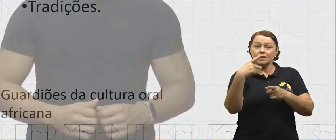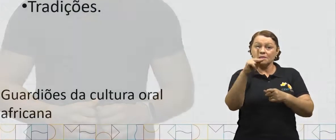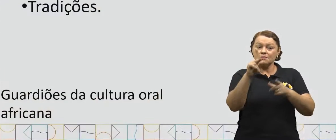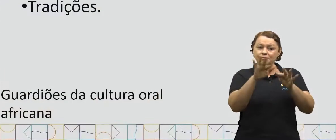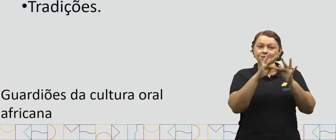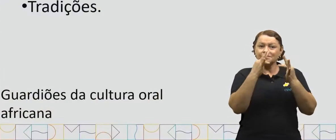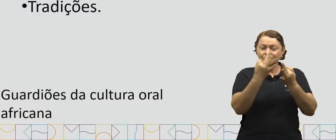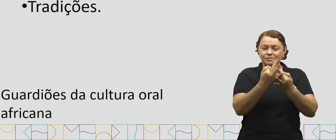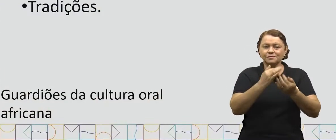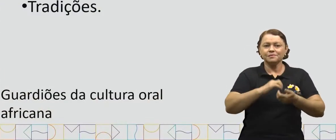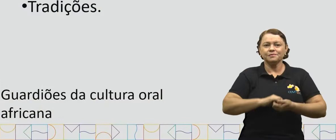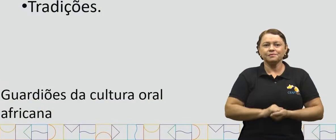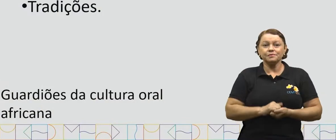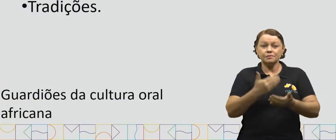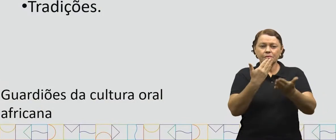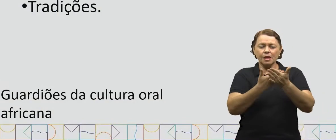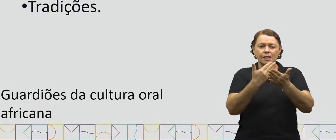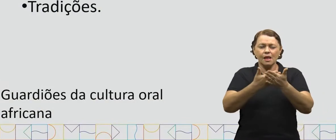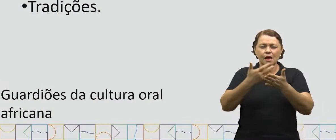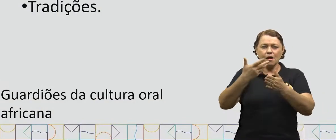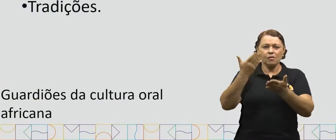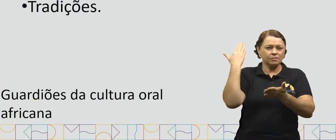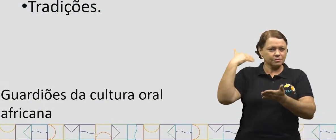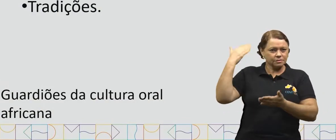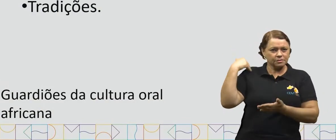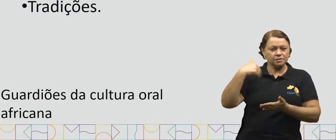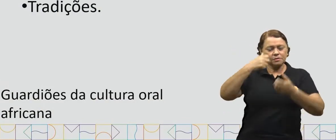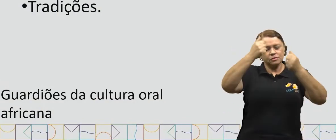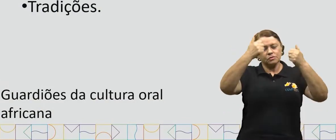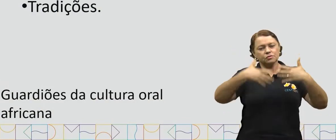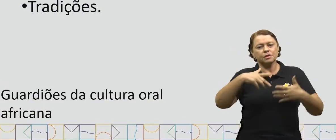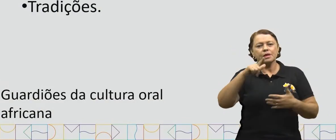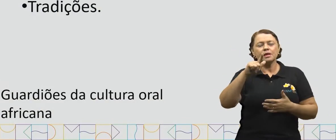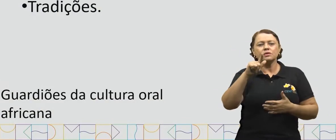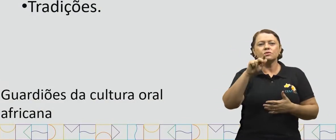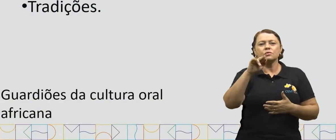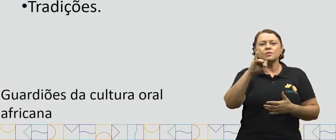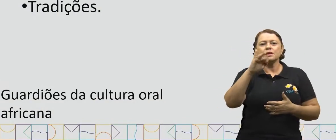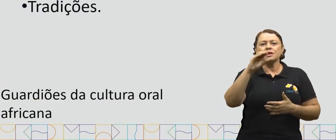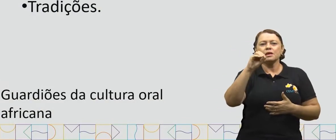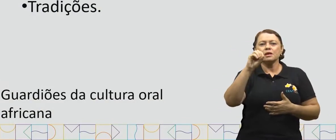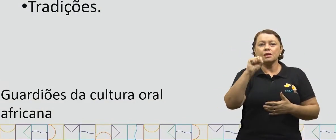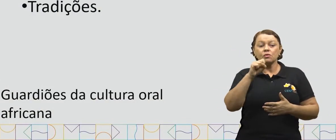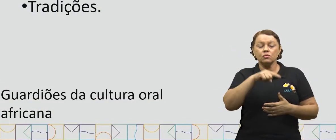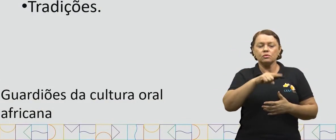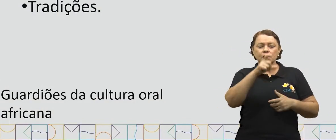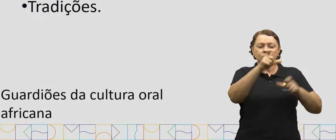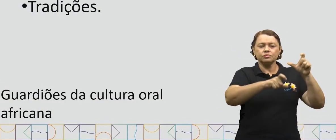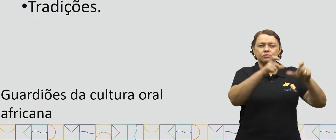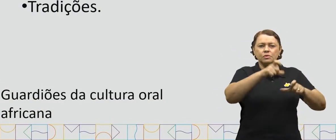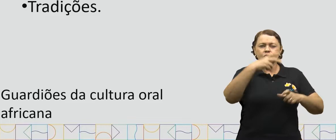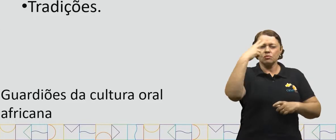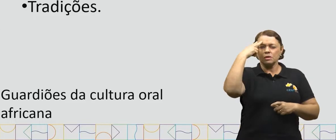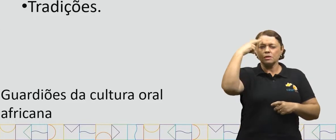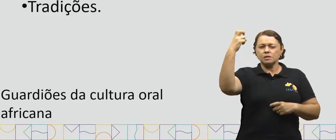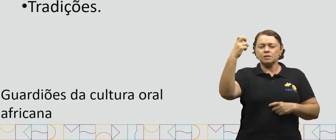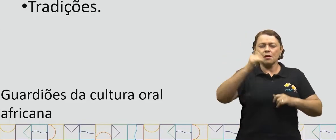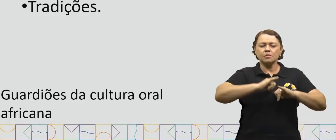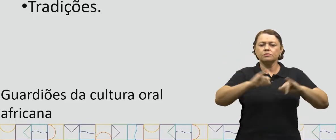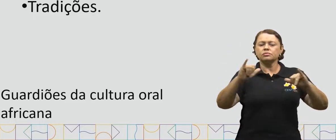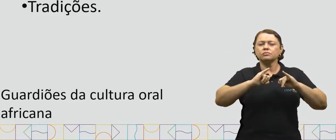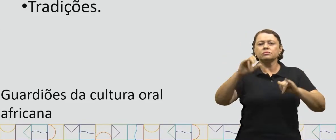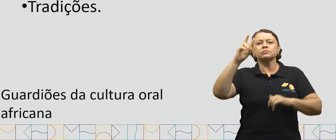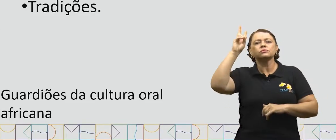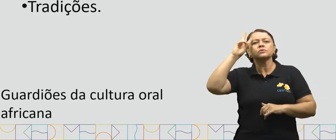família. Em uma aula anterior, falei sobre os griots. Eles eram sábios que transmitiam histórias, traziam ensinamentos de vida